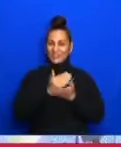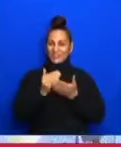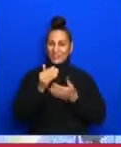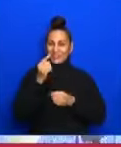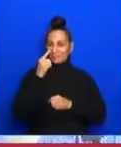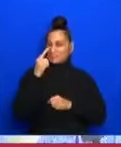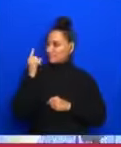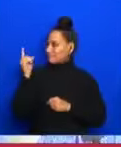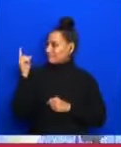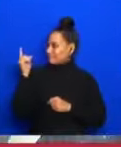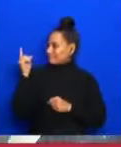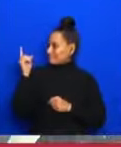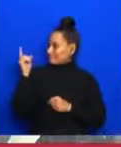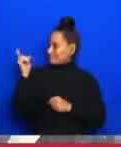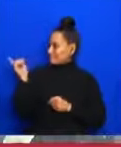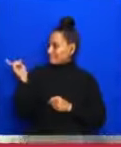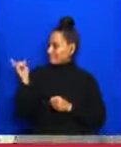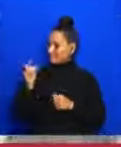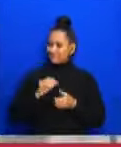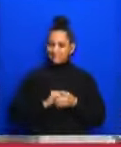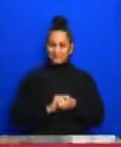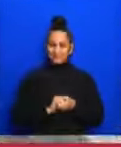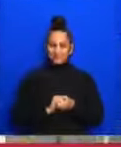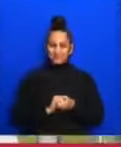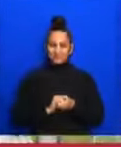Argolas posicionadas, valendo.